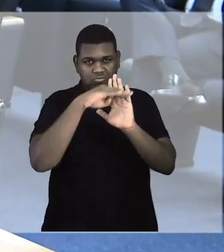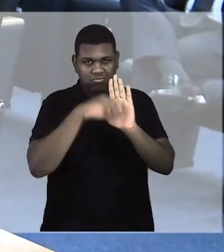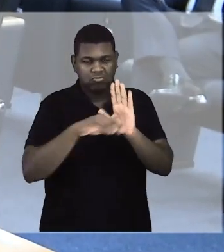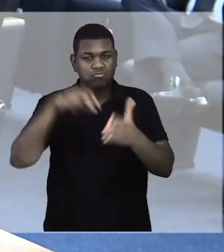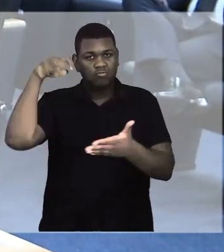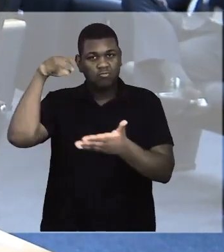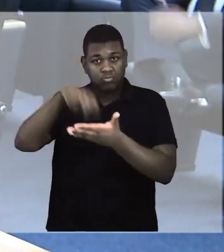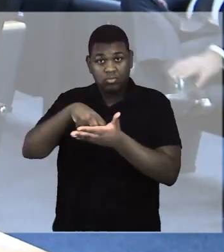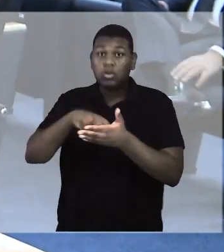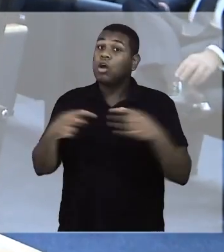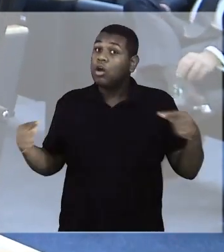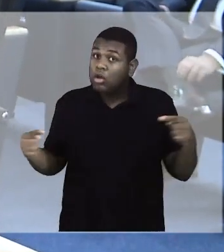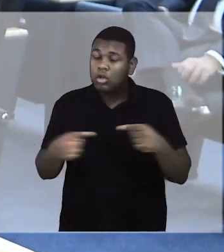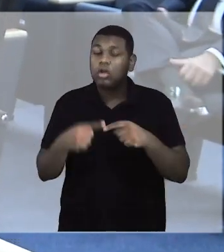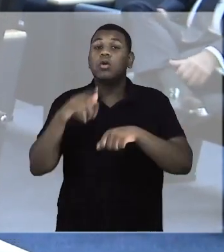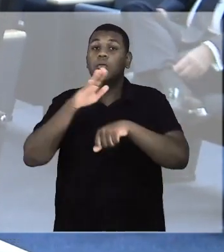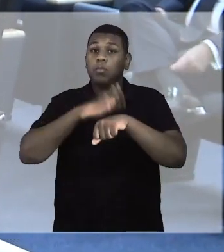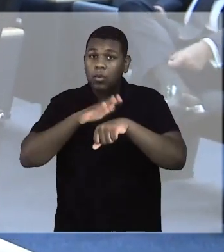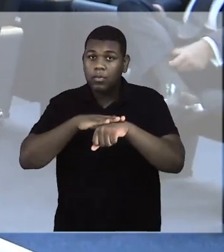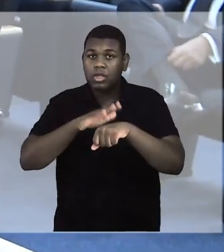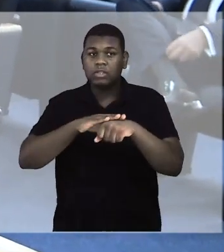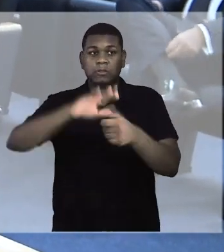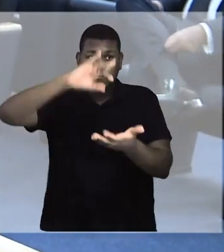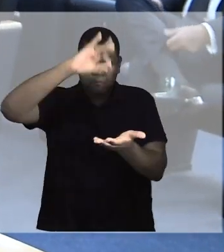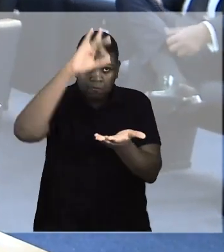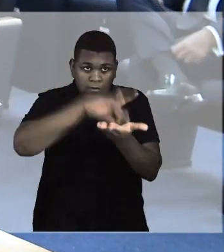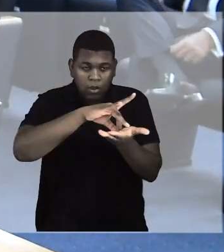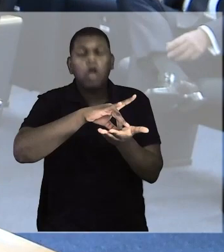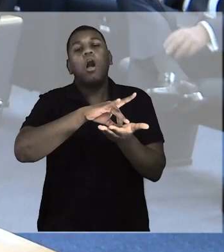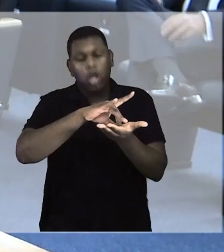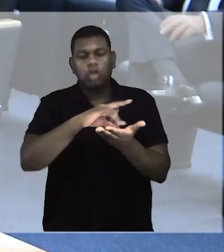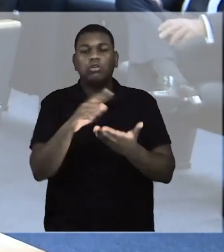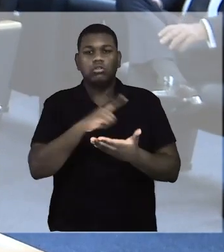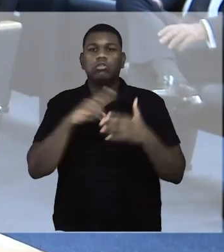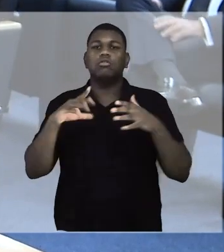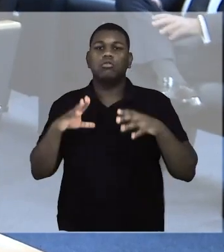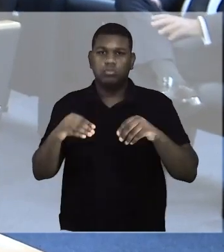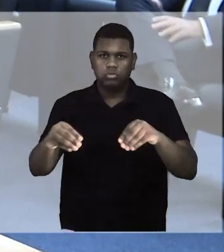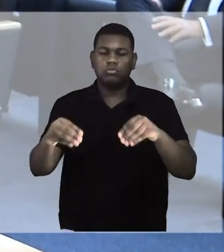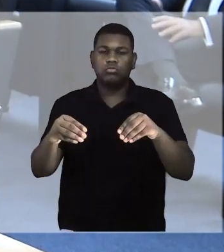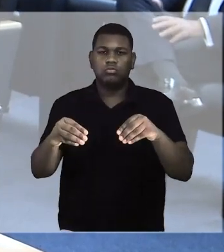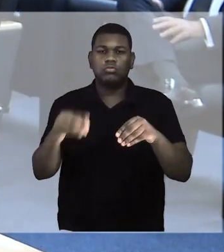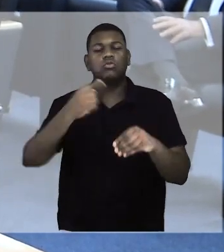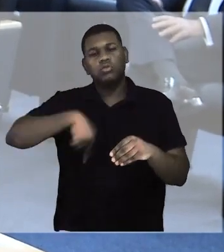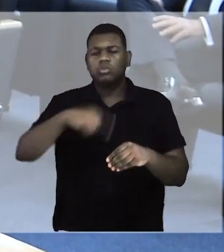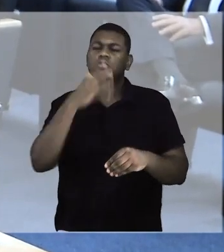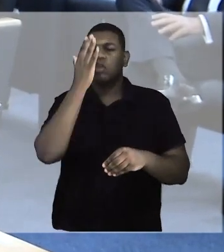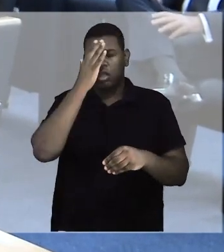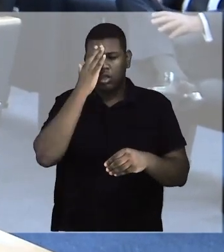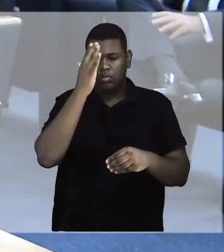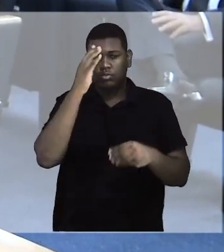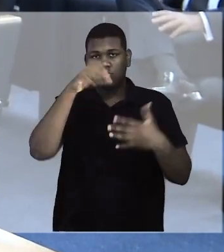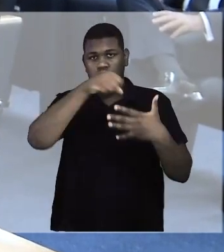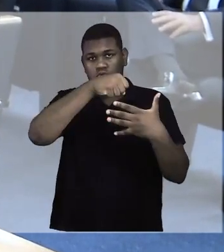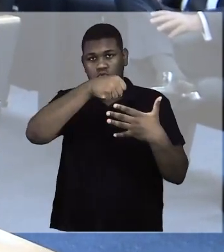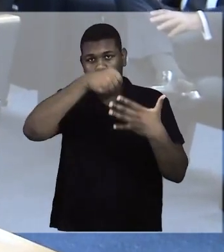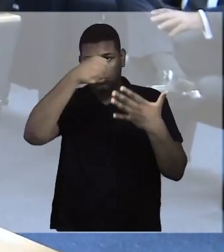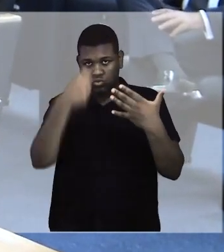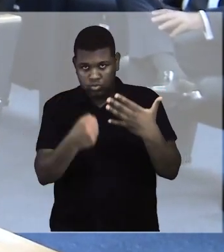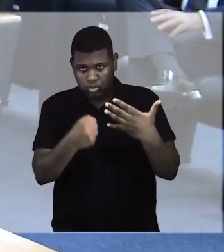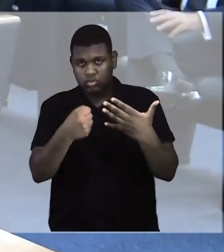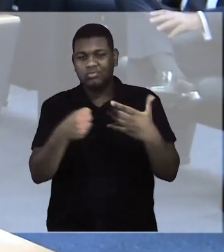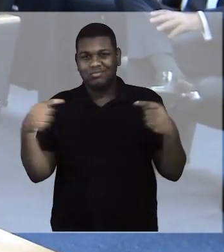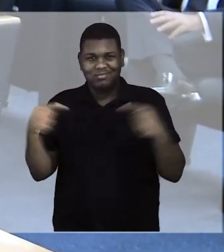valendo aqui, Excelência, do artigo 4º do Código Penal, para tratar do momento em que os fatos foram